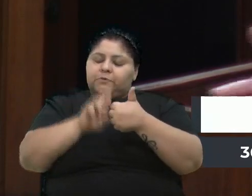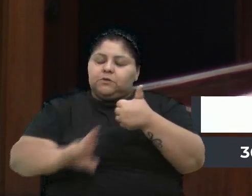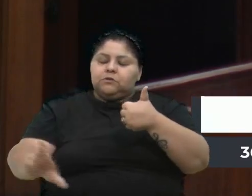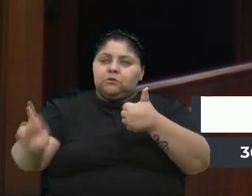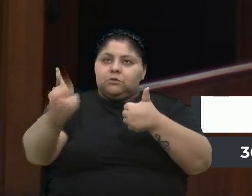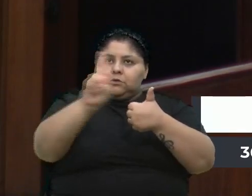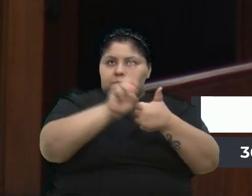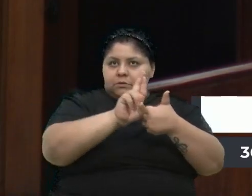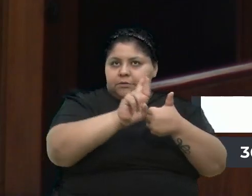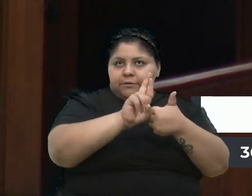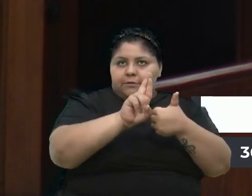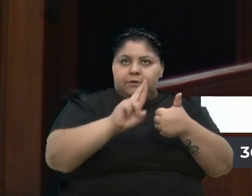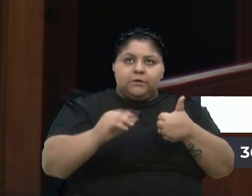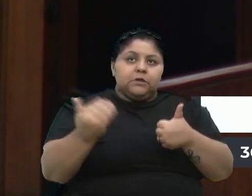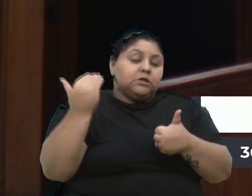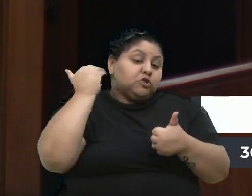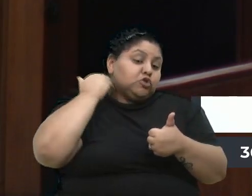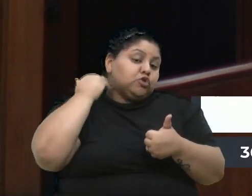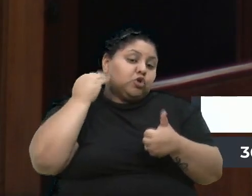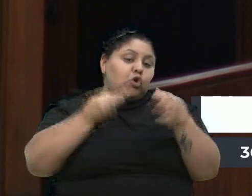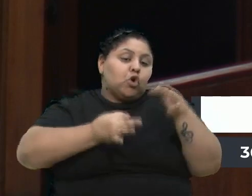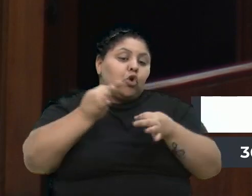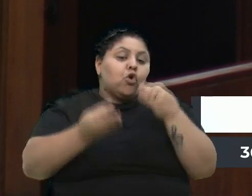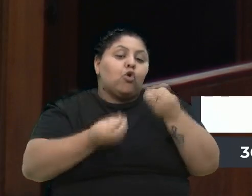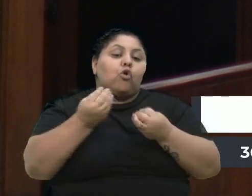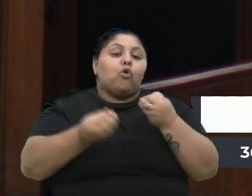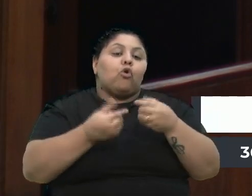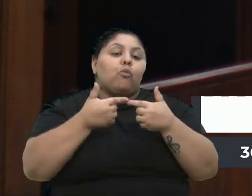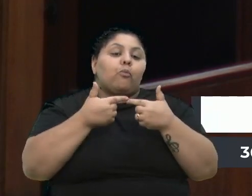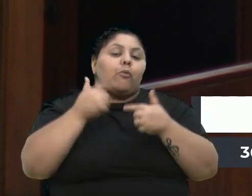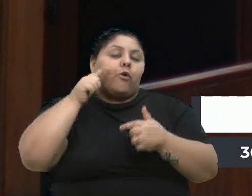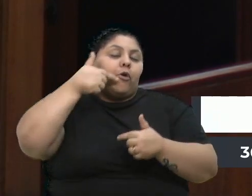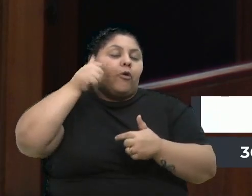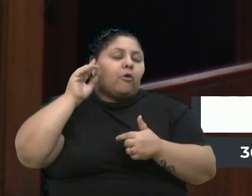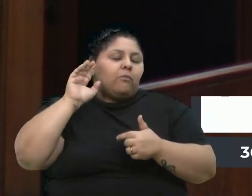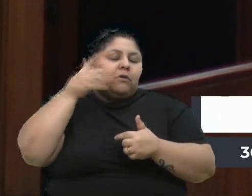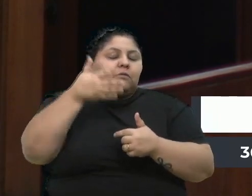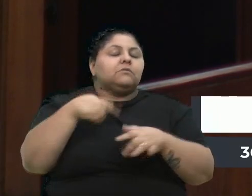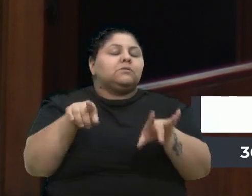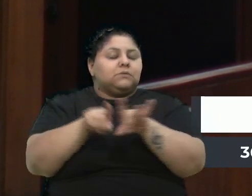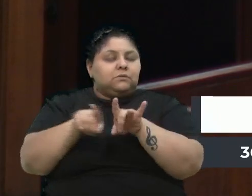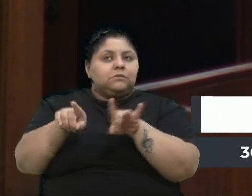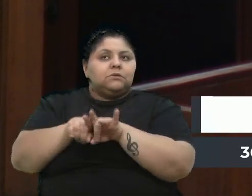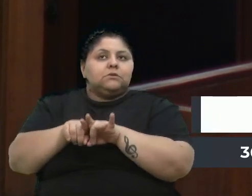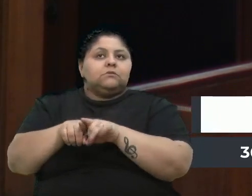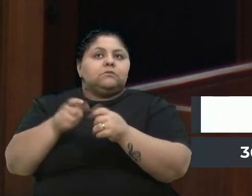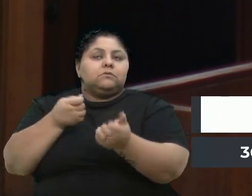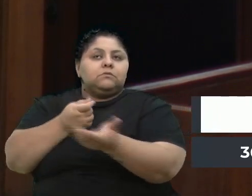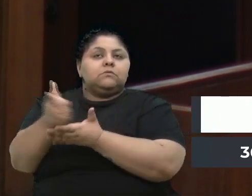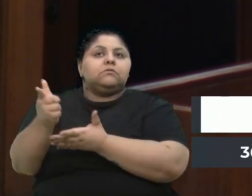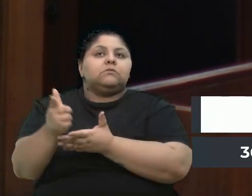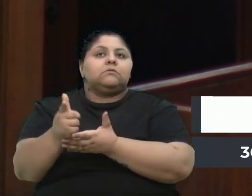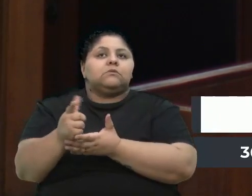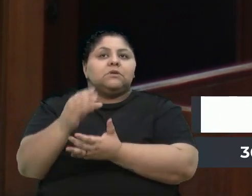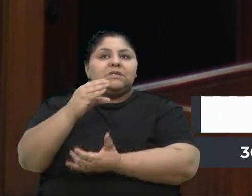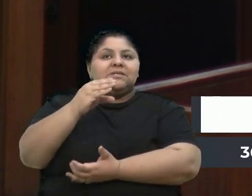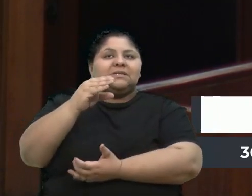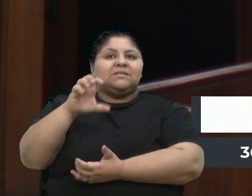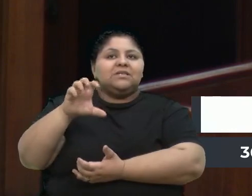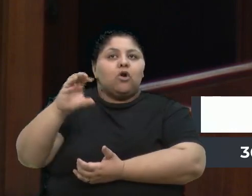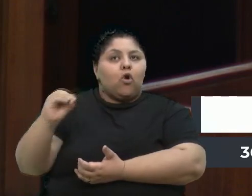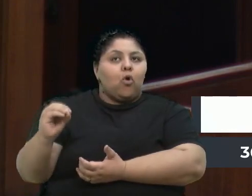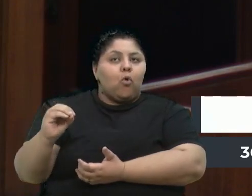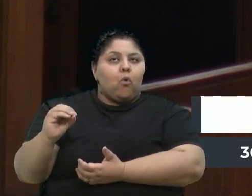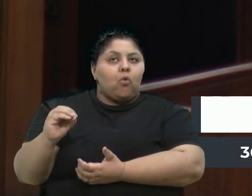juridicamente, internamente, como funciona isso. E também sobre a contratação de um CEO.